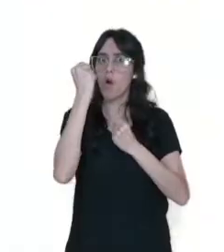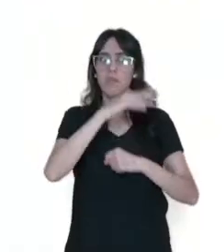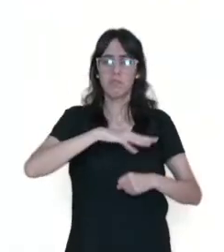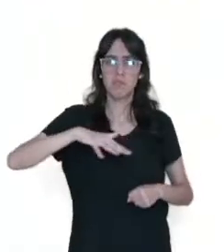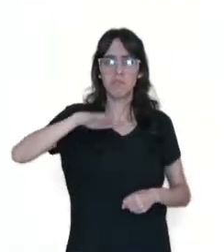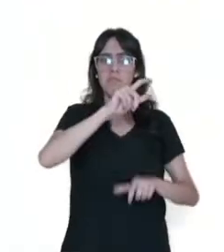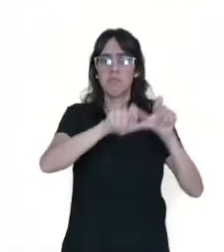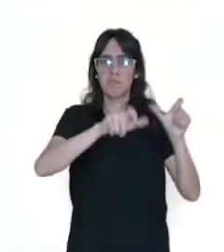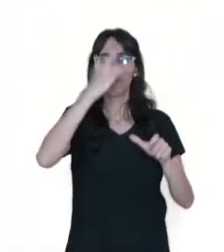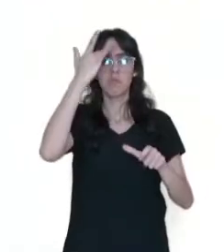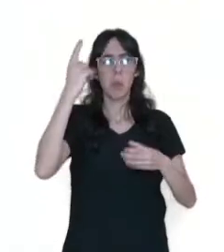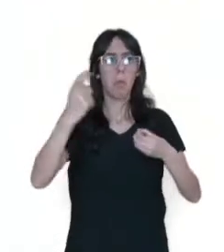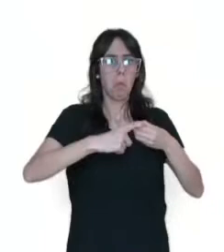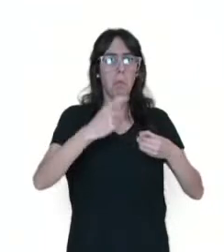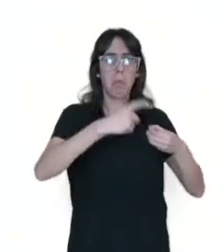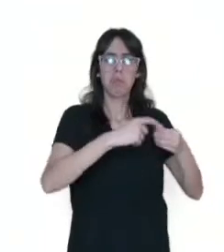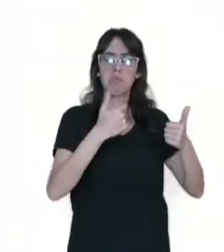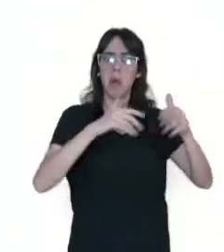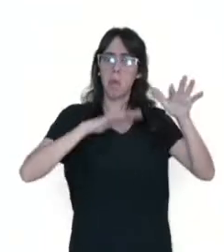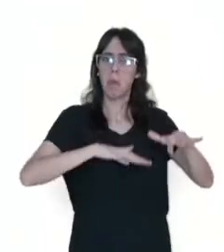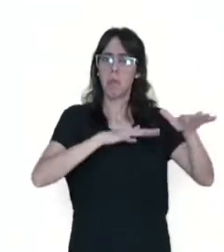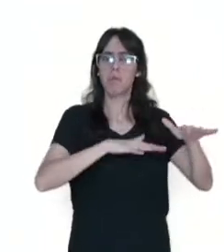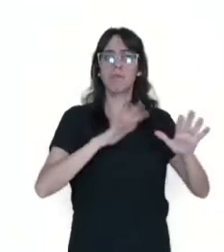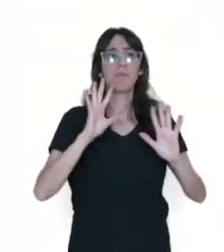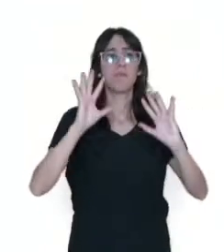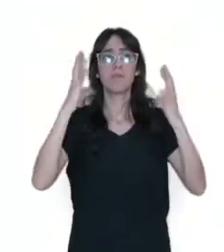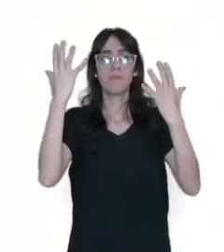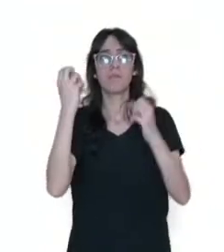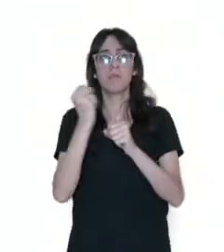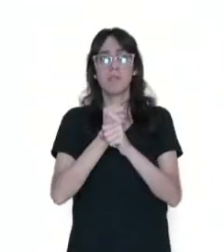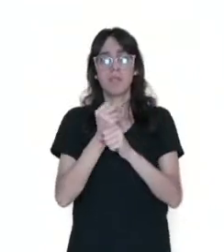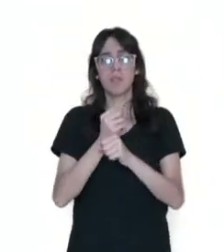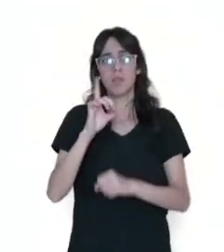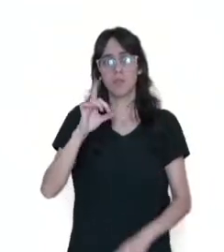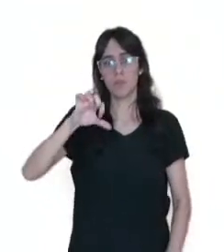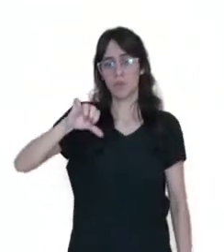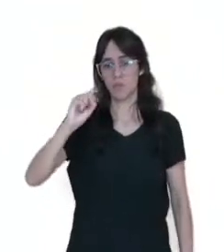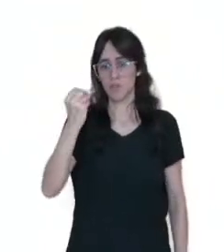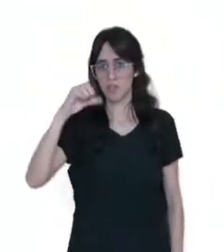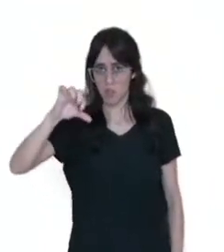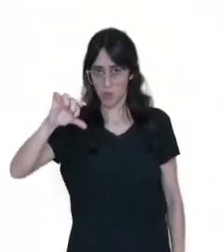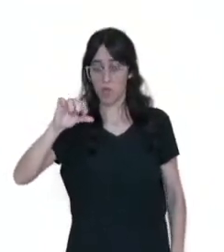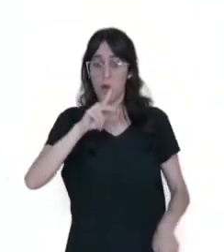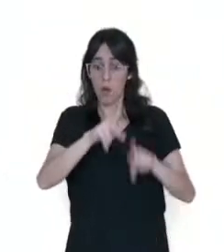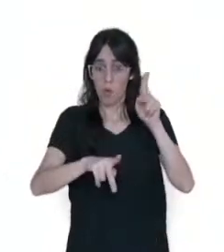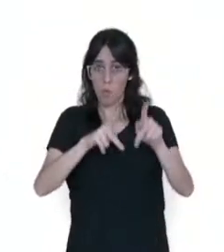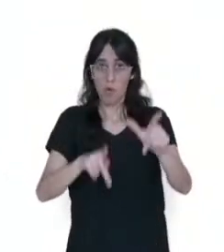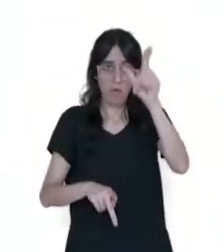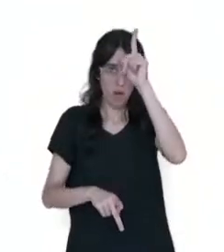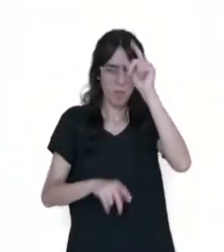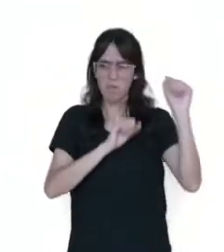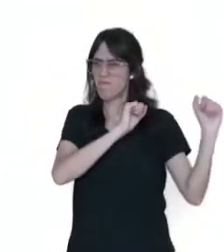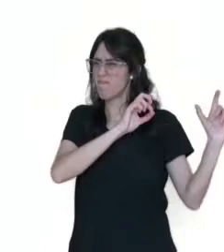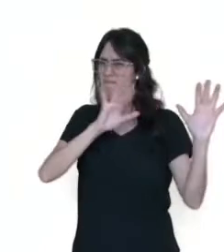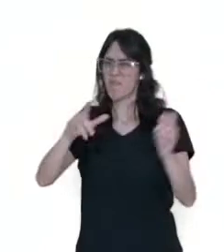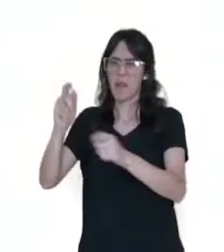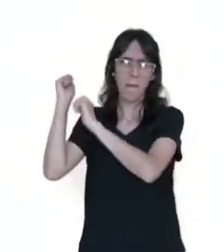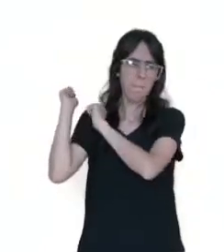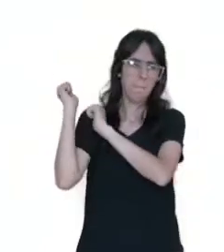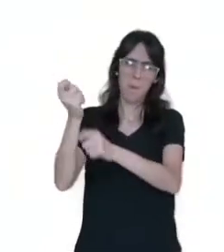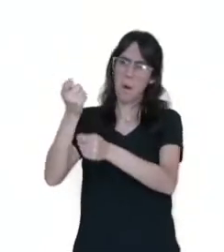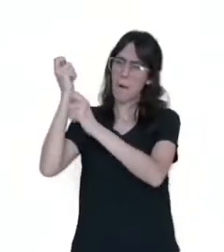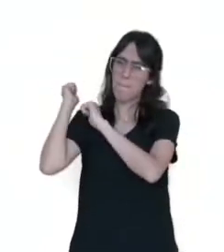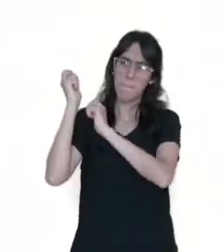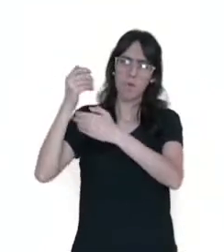habitantes, até que no dia 9 de novembro de 1989, o povo alemão derrubou o Muro de Berlim, conforme você vê